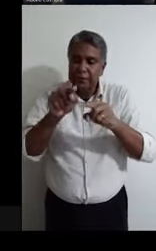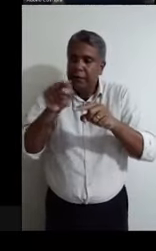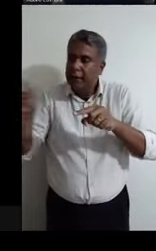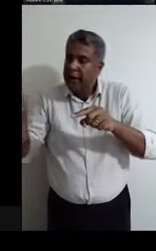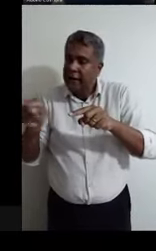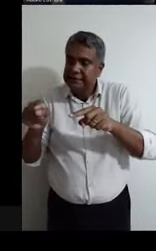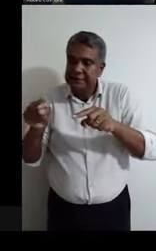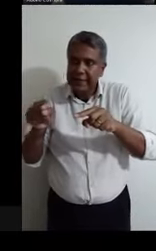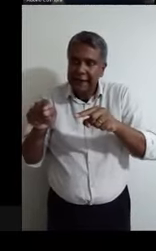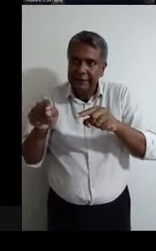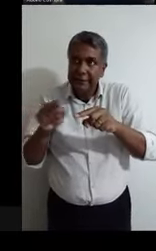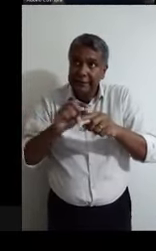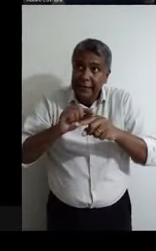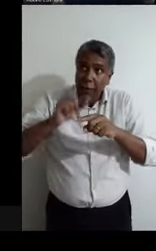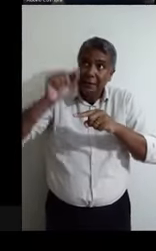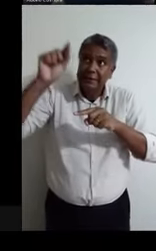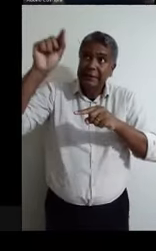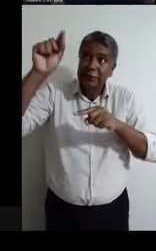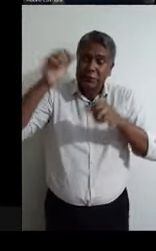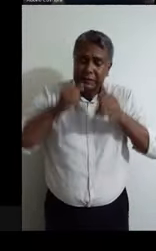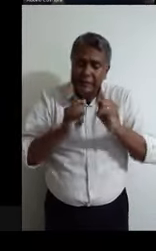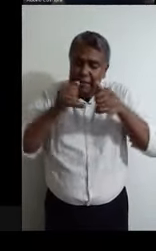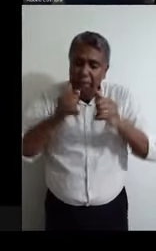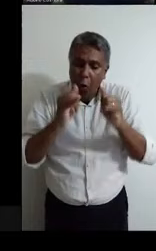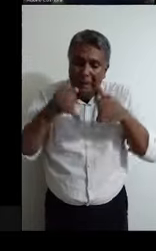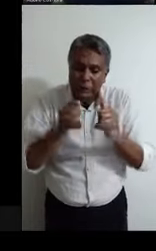aumentando. Colocando essas informações